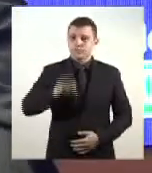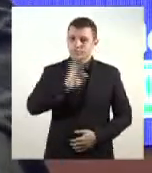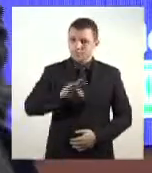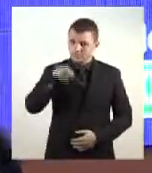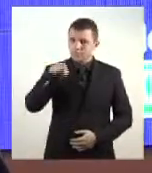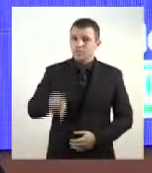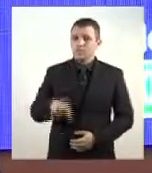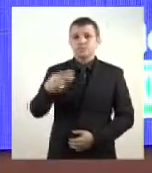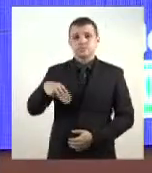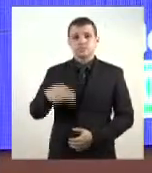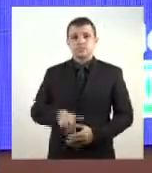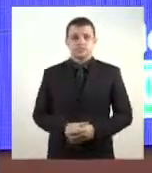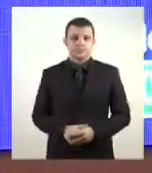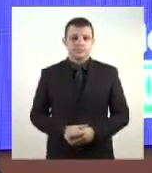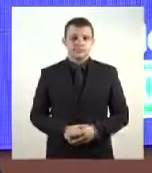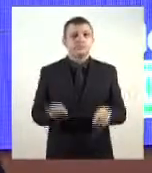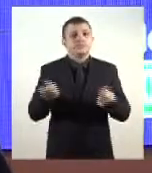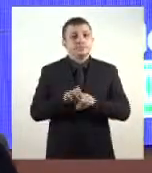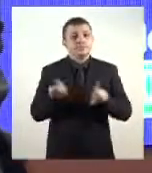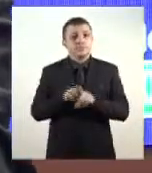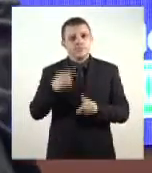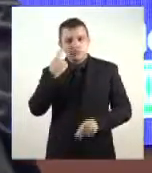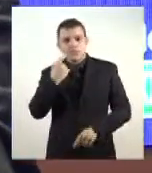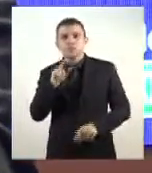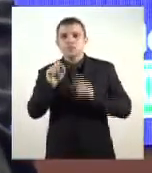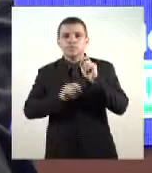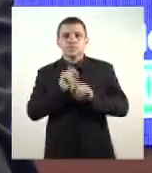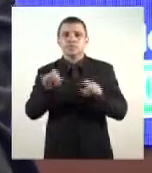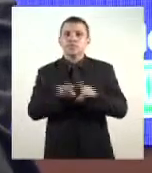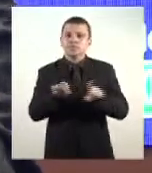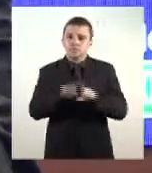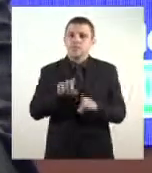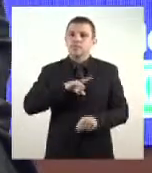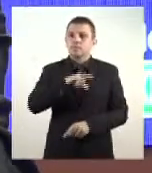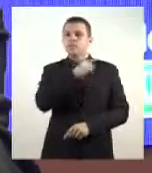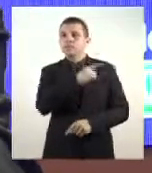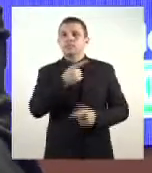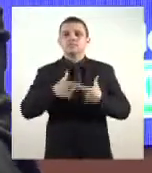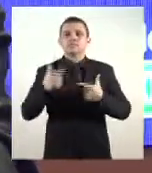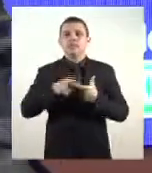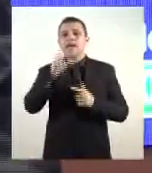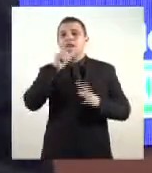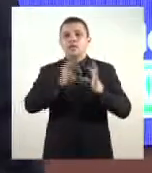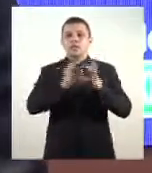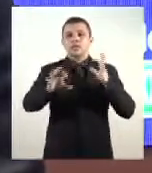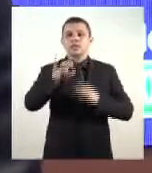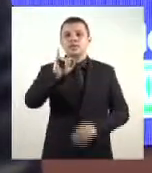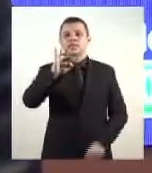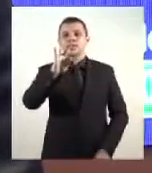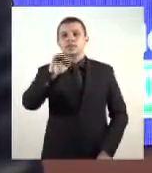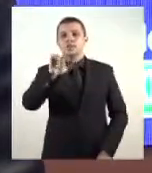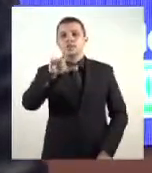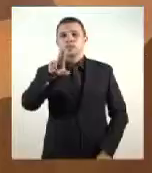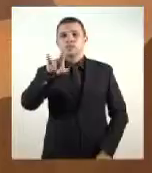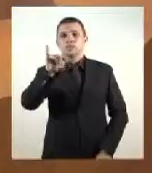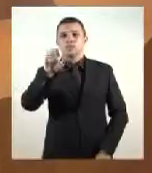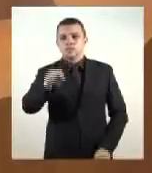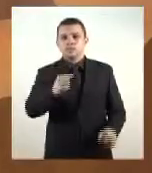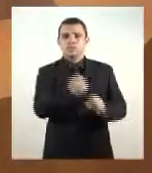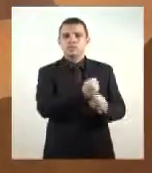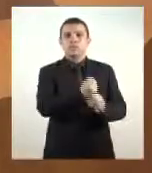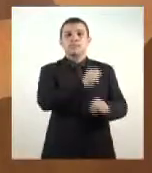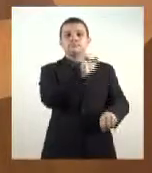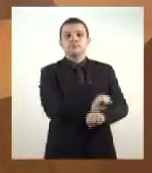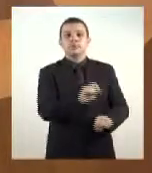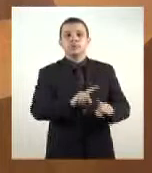Agora, recentemente, nós vimos a questão da duplicação do Italuís, e foi falta de recurso também que fez o Italuís parar. Então, a pergunta